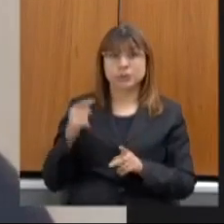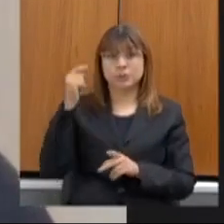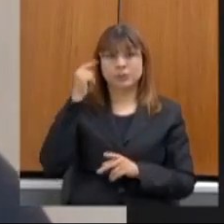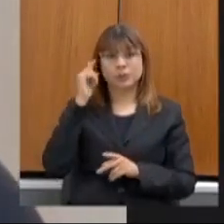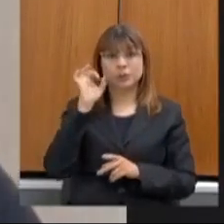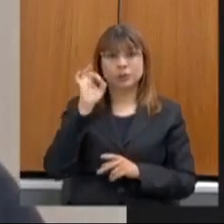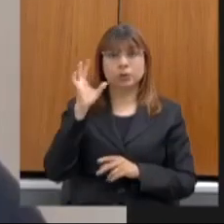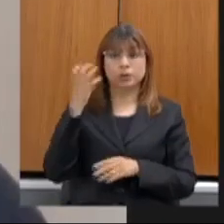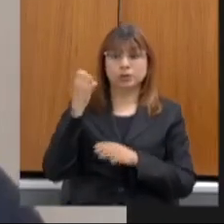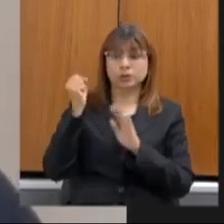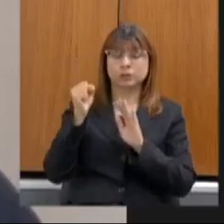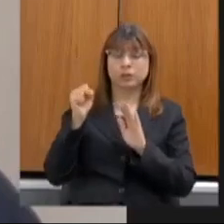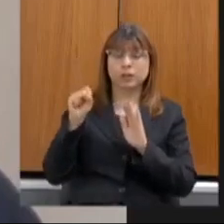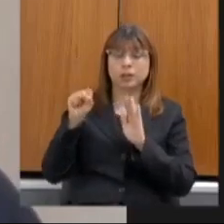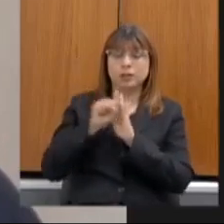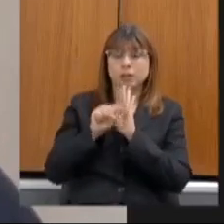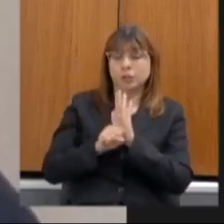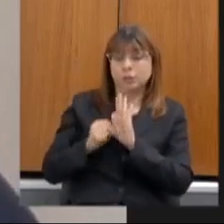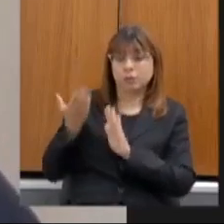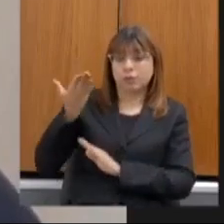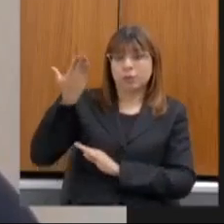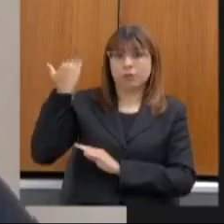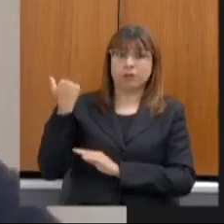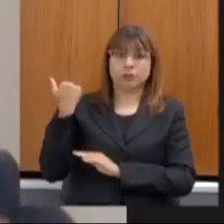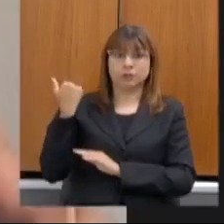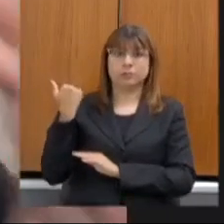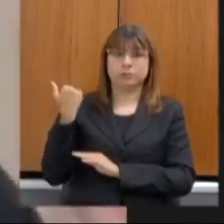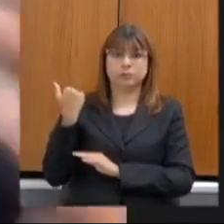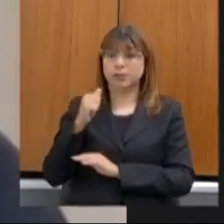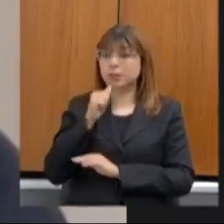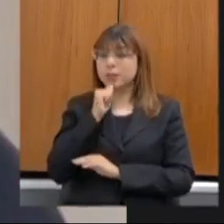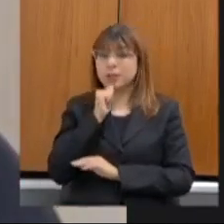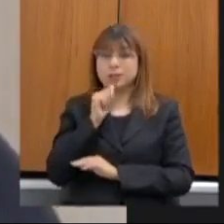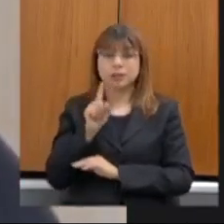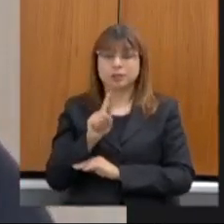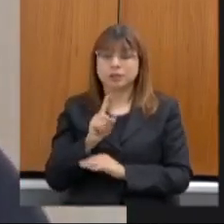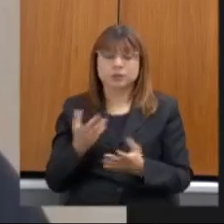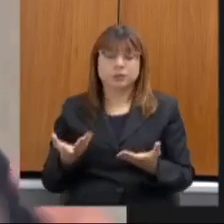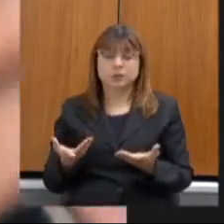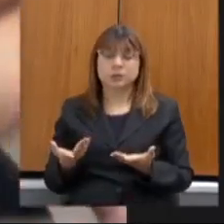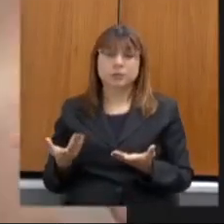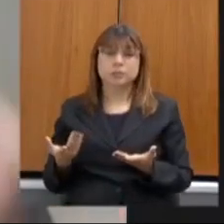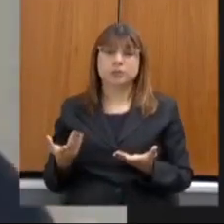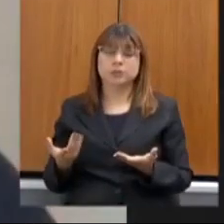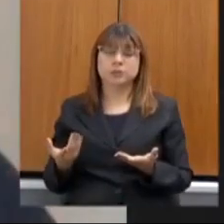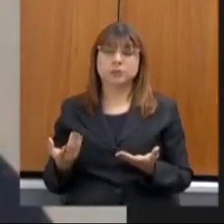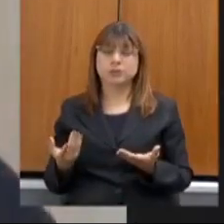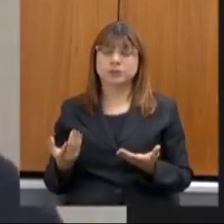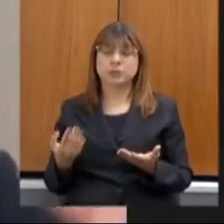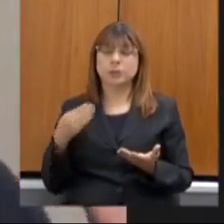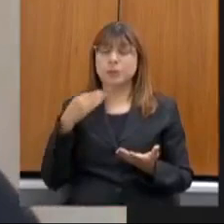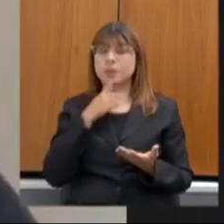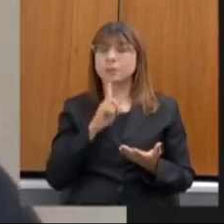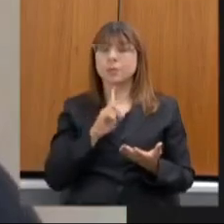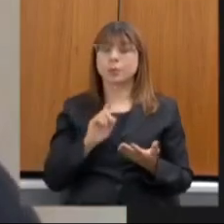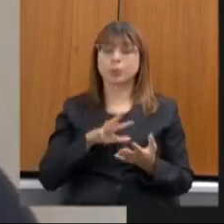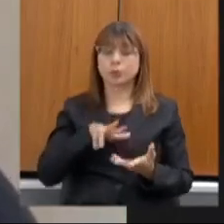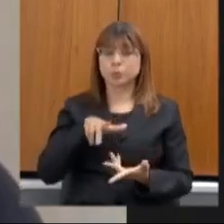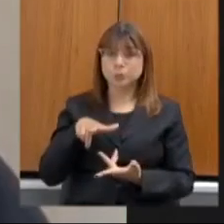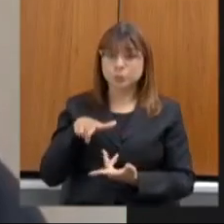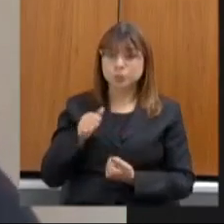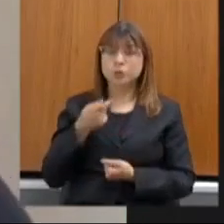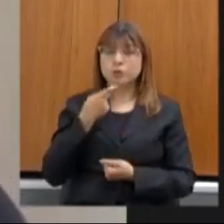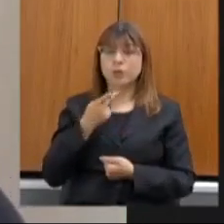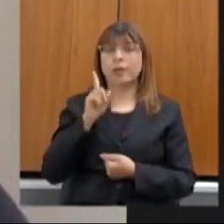no século passado que não abre e para poder ver que hoje o mundo todo